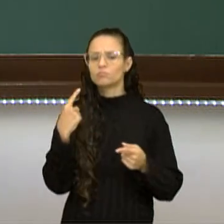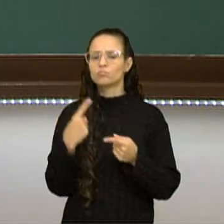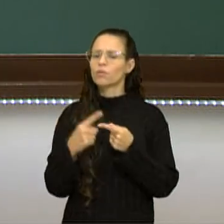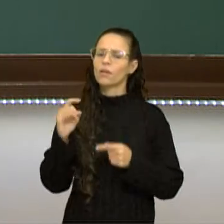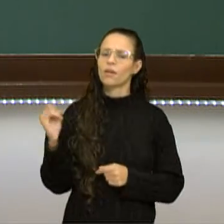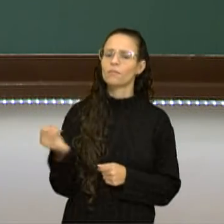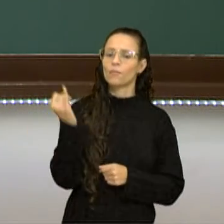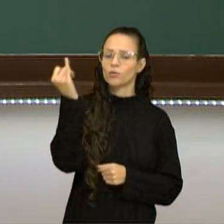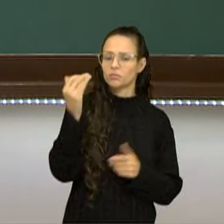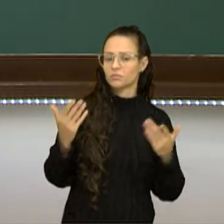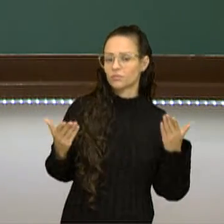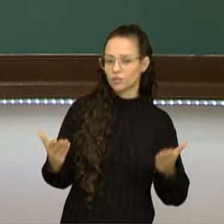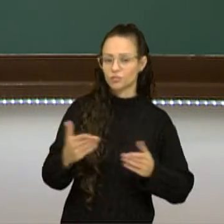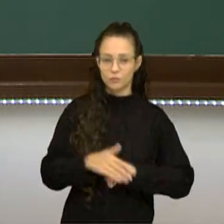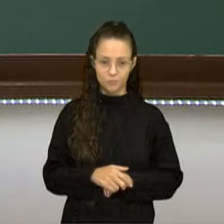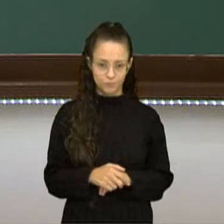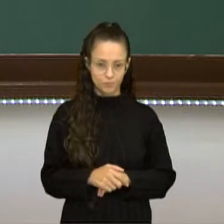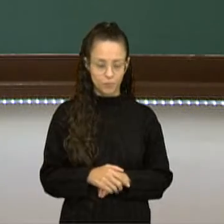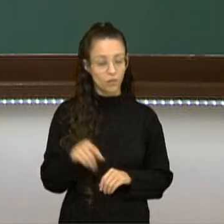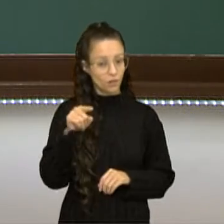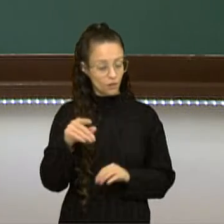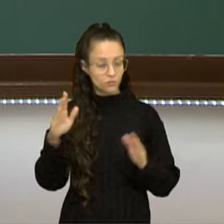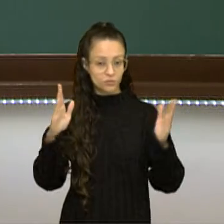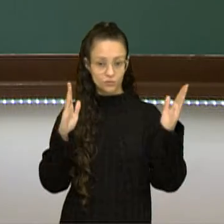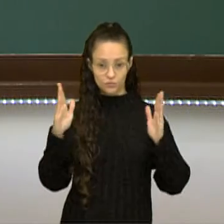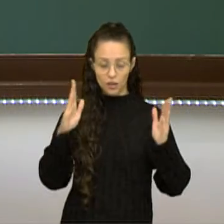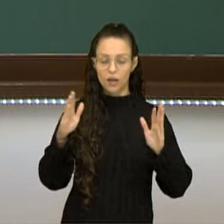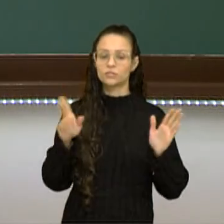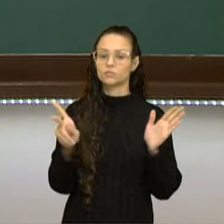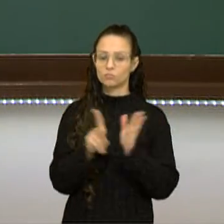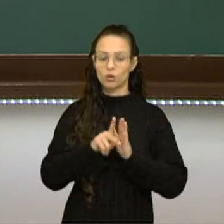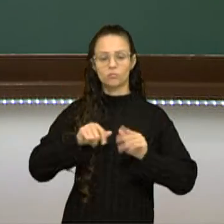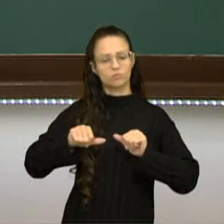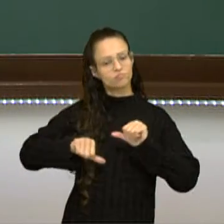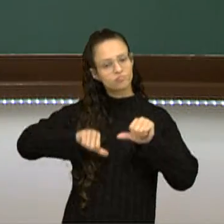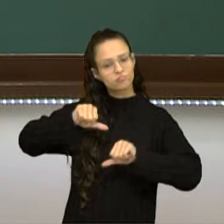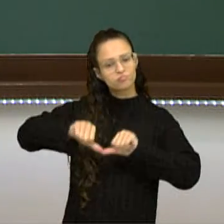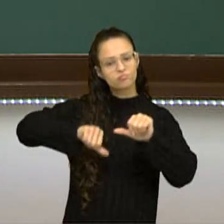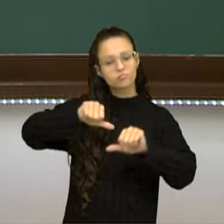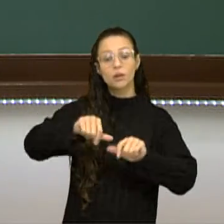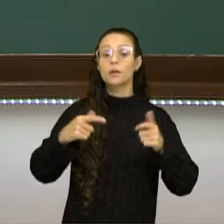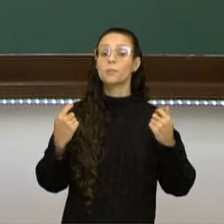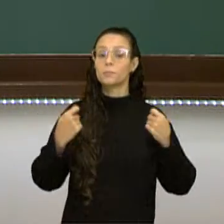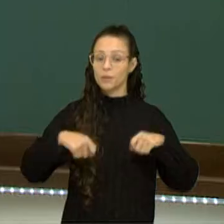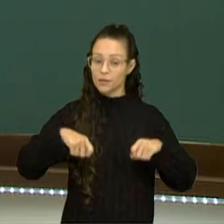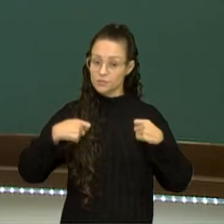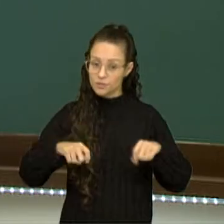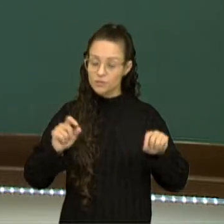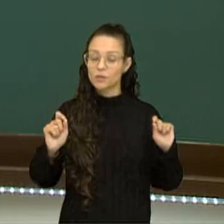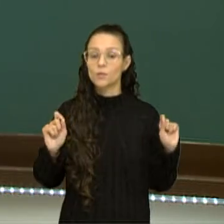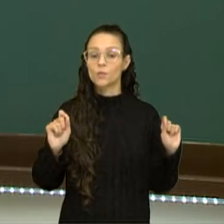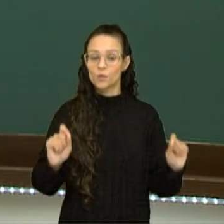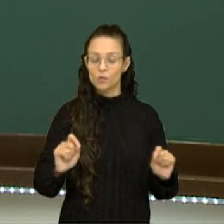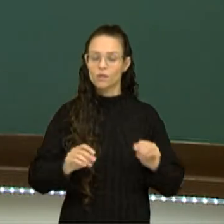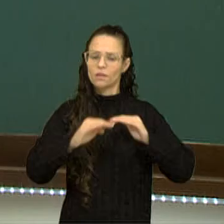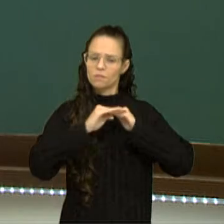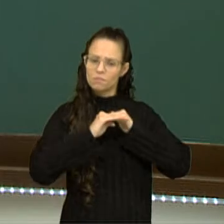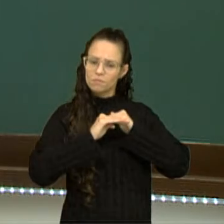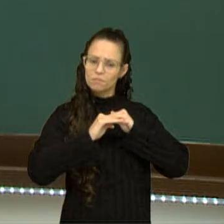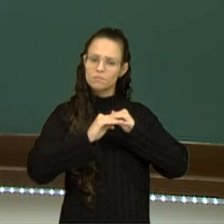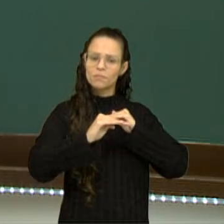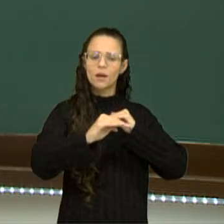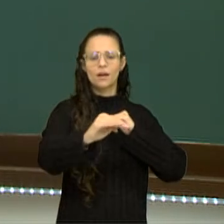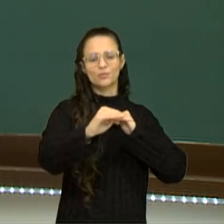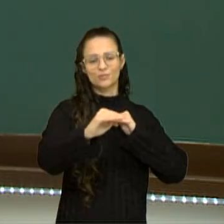tão importante assim? Então, é uma fase de transformação que é necessária para a manutenção